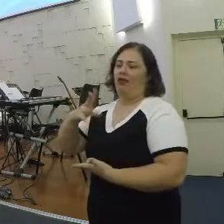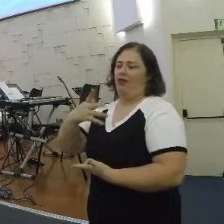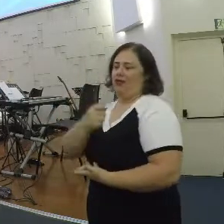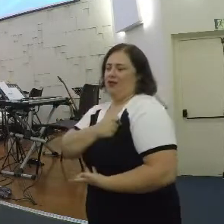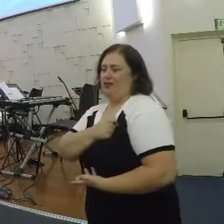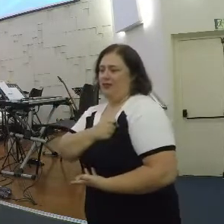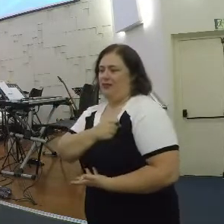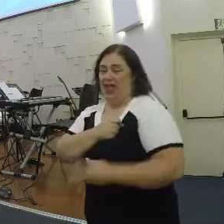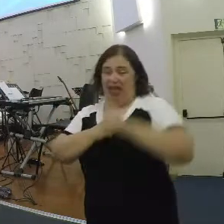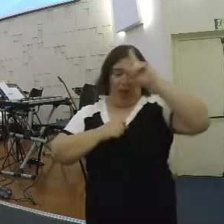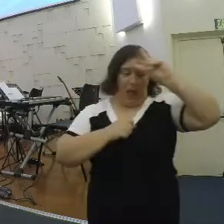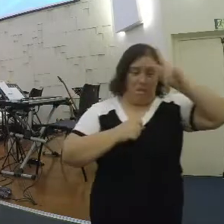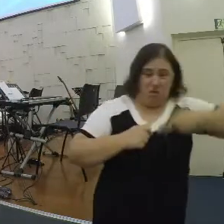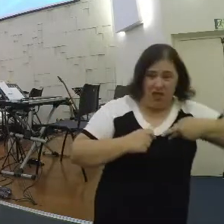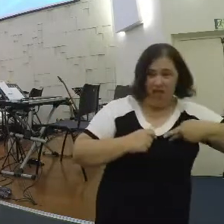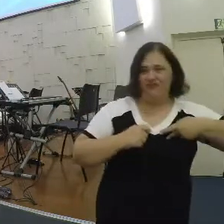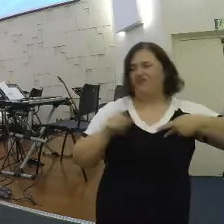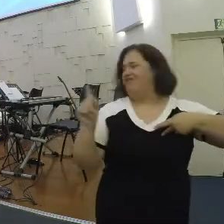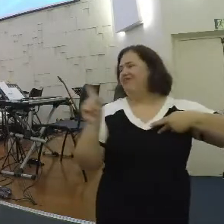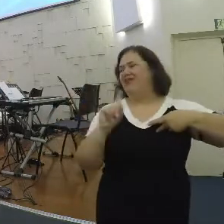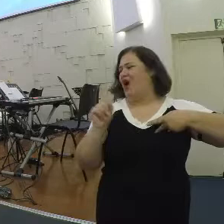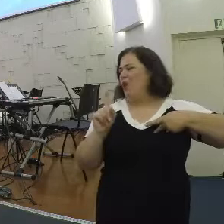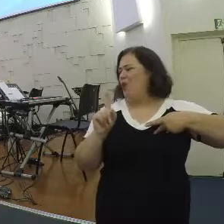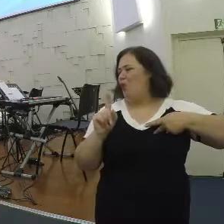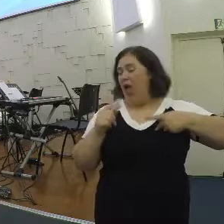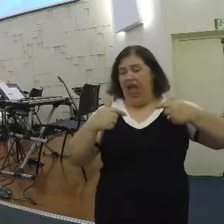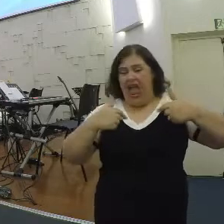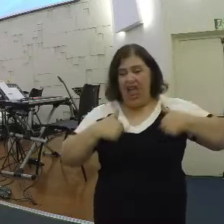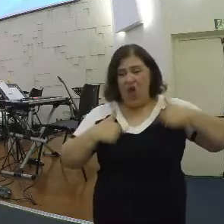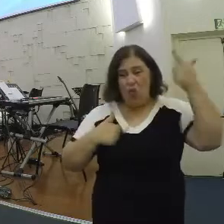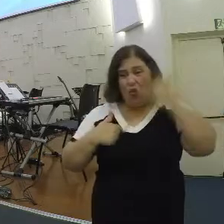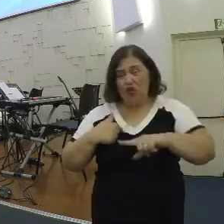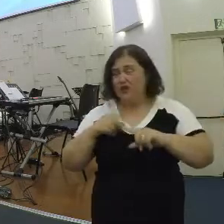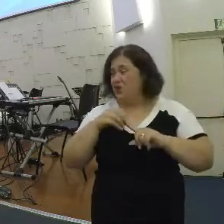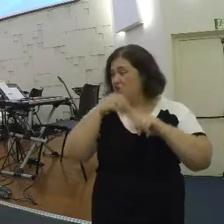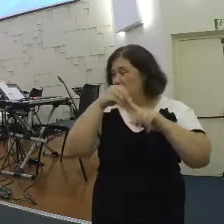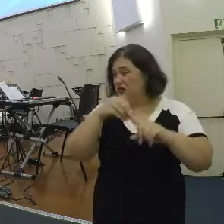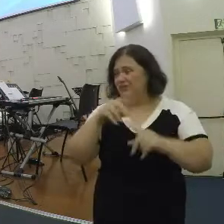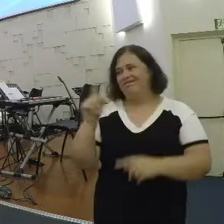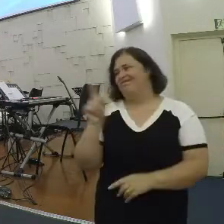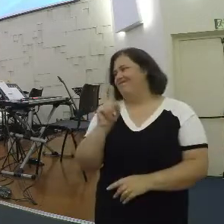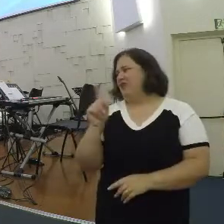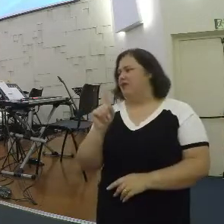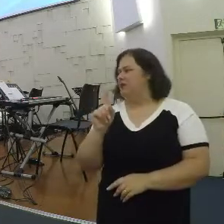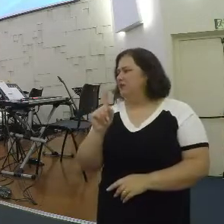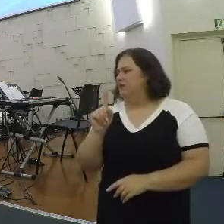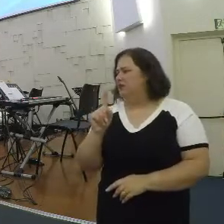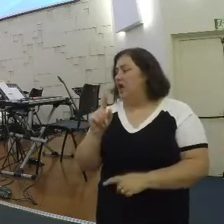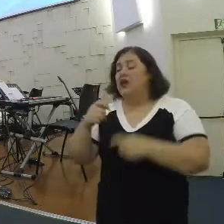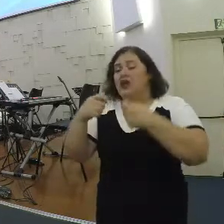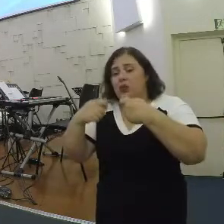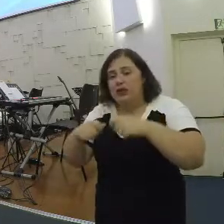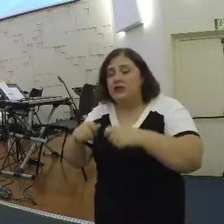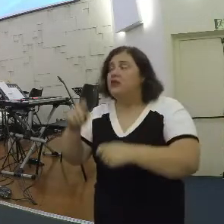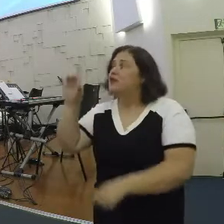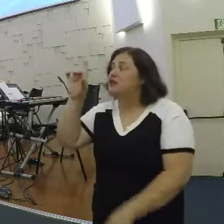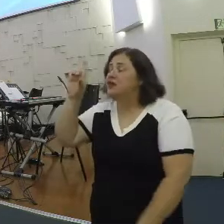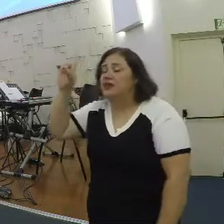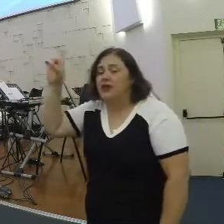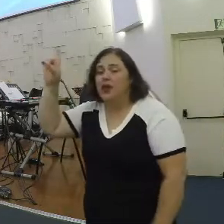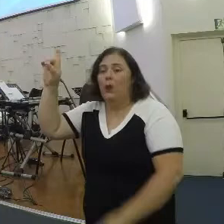crente se você não vive pela fé. Na hora da provação, permaneça crente, mesmo quando você não